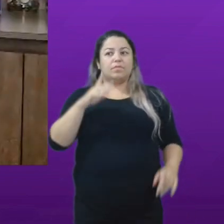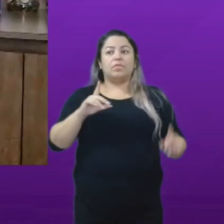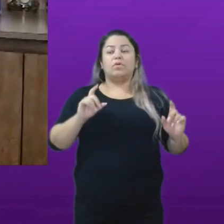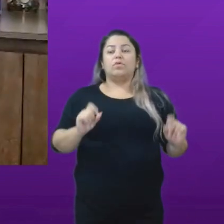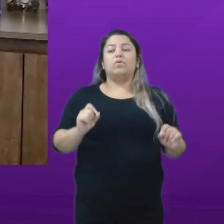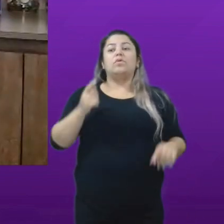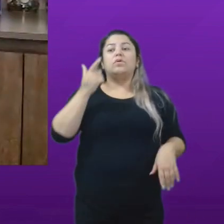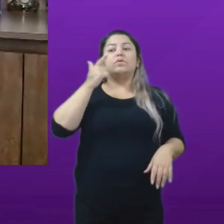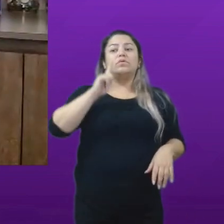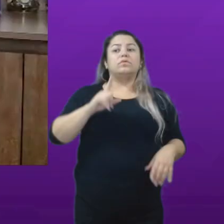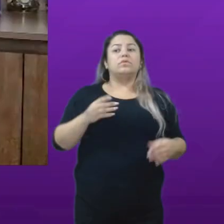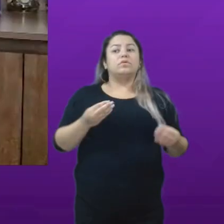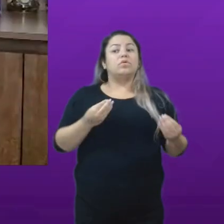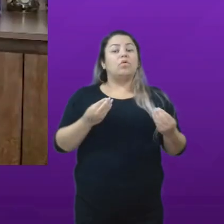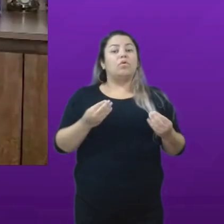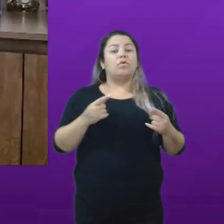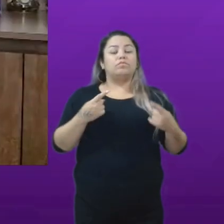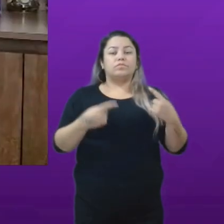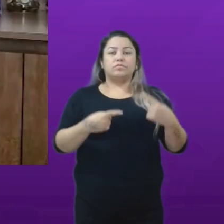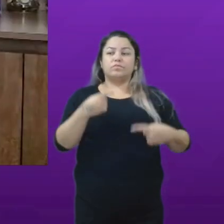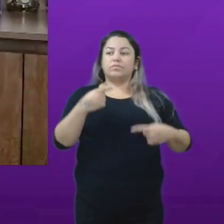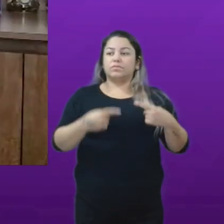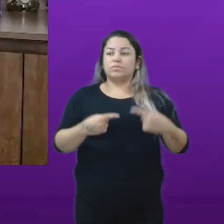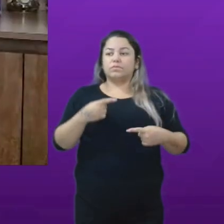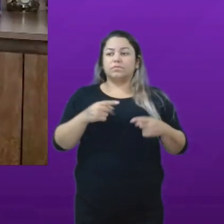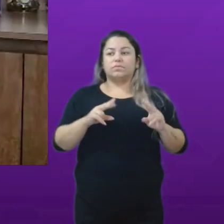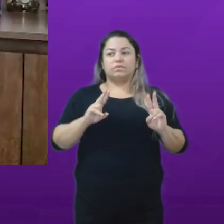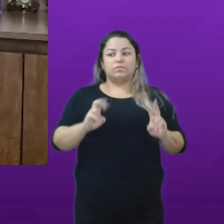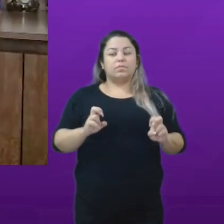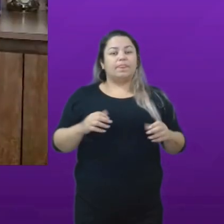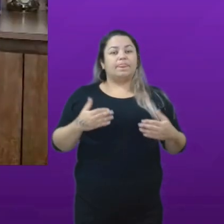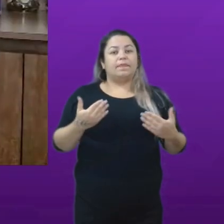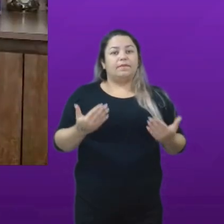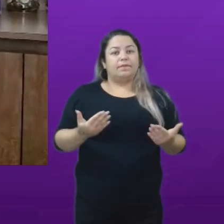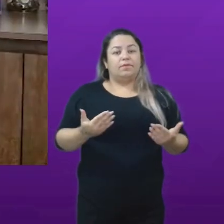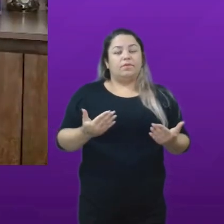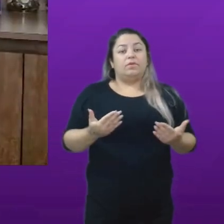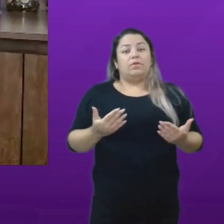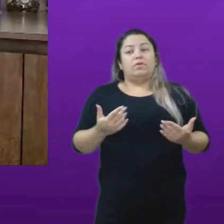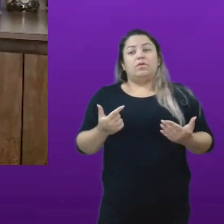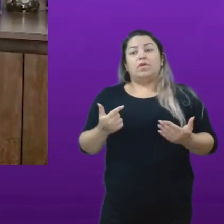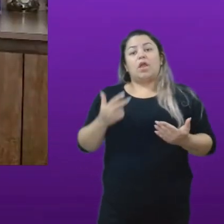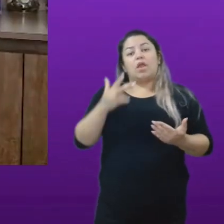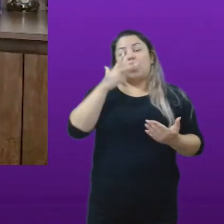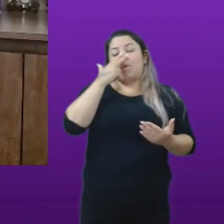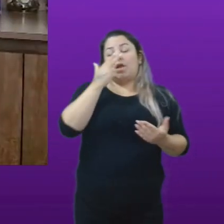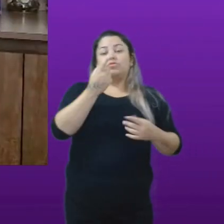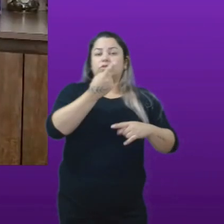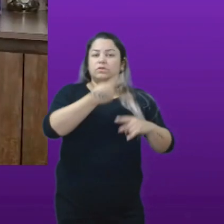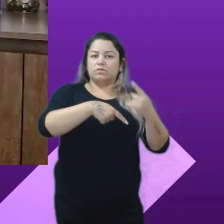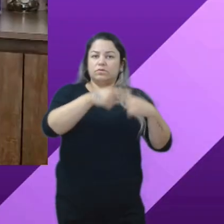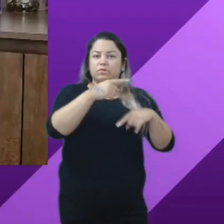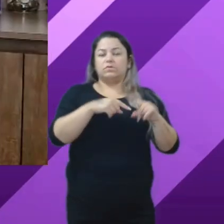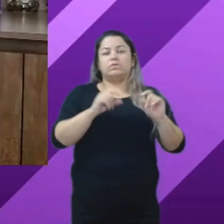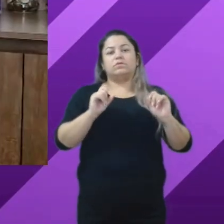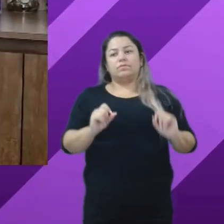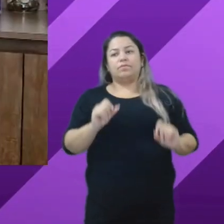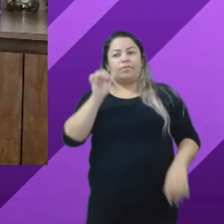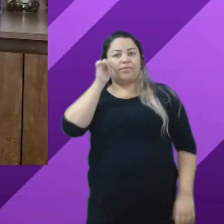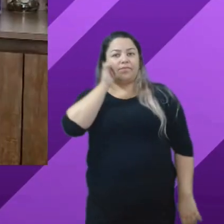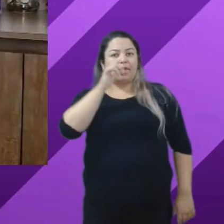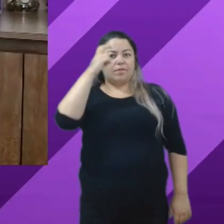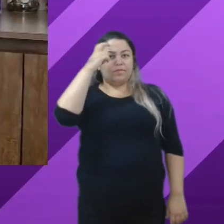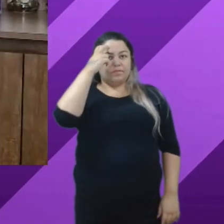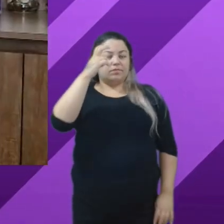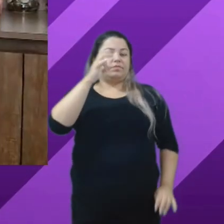discutir sobre isso? Então, eu acho que essa construção do feminismo com a cultura digital, ela